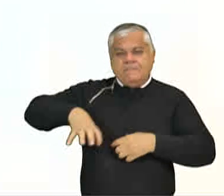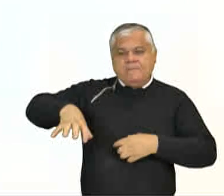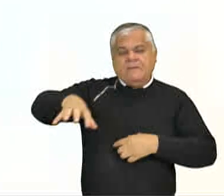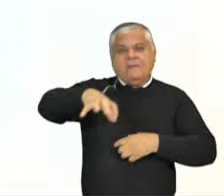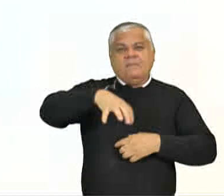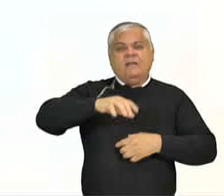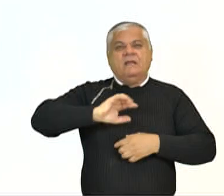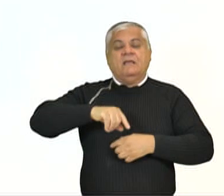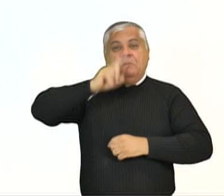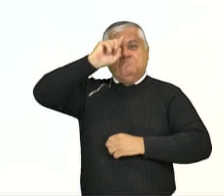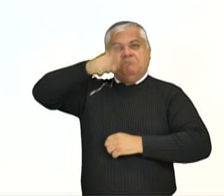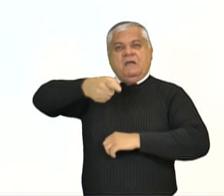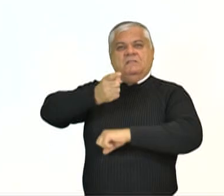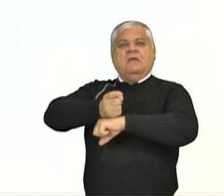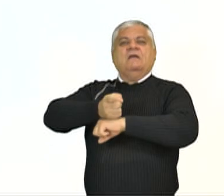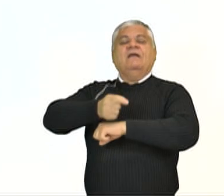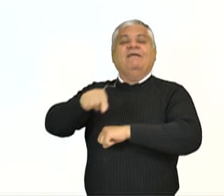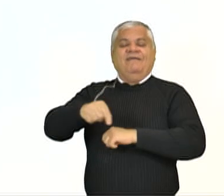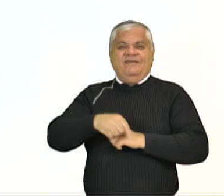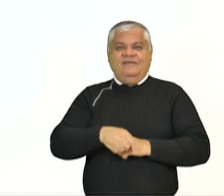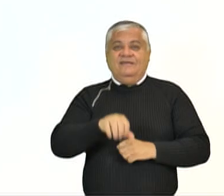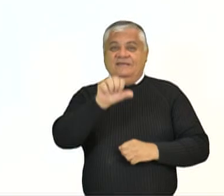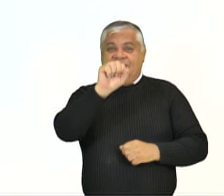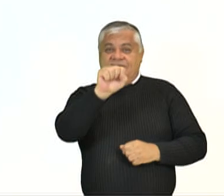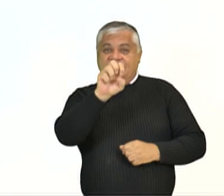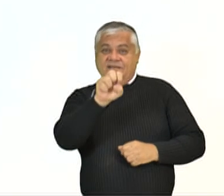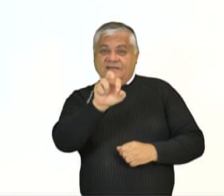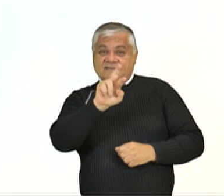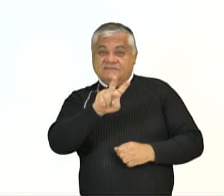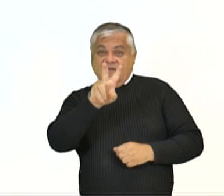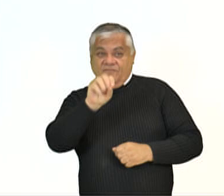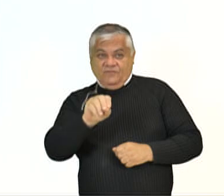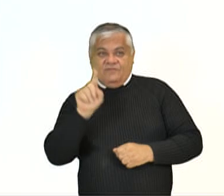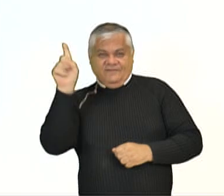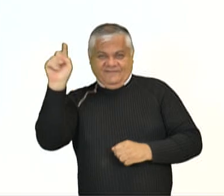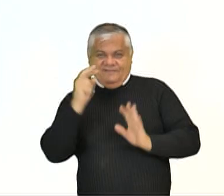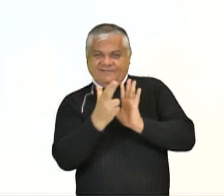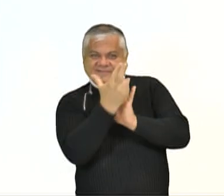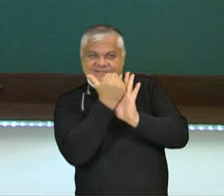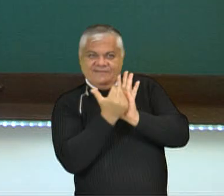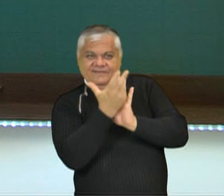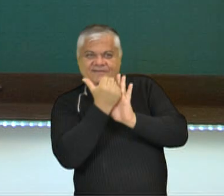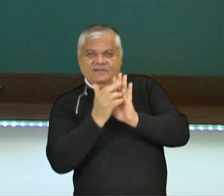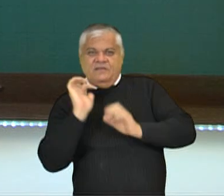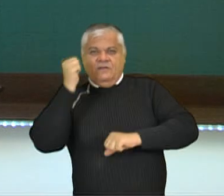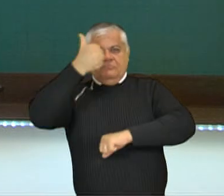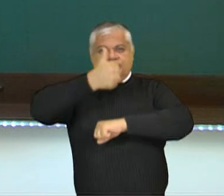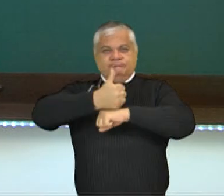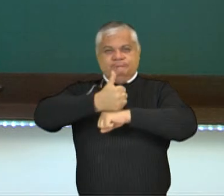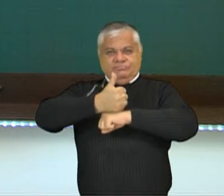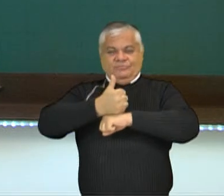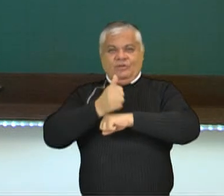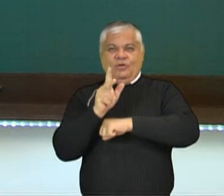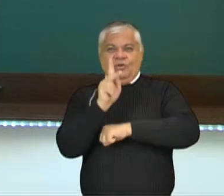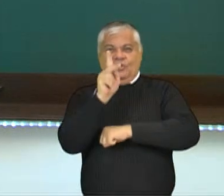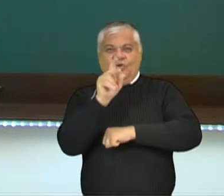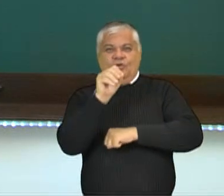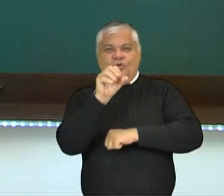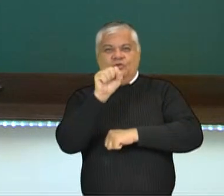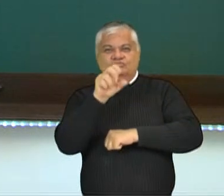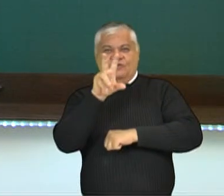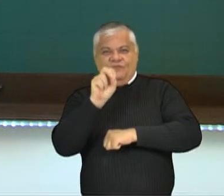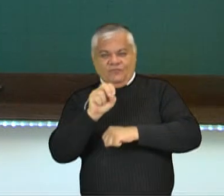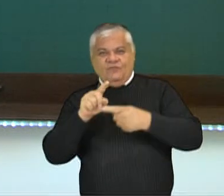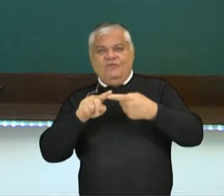pelos sérvios. Voltando aqui, né? Na charge, né? Nós conseguimos ver aqui, ó, Kosovo na Sérvia, sérvios em Kosovo